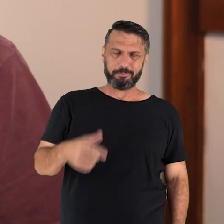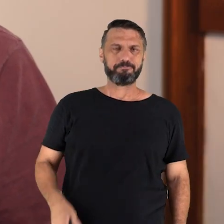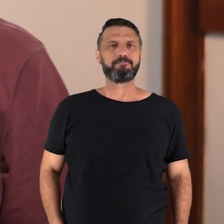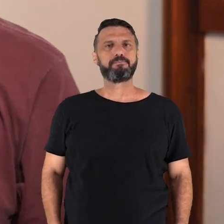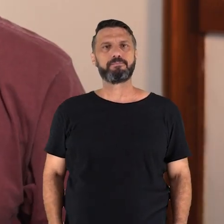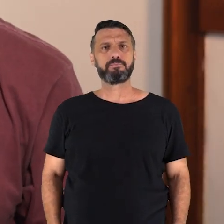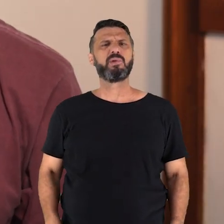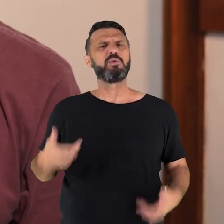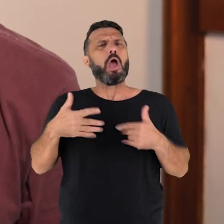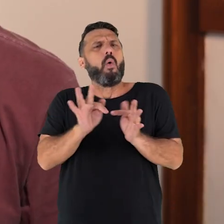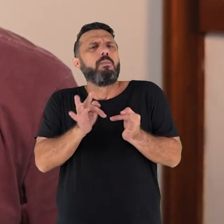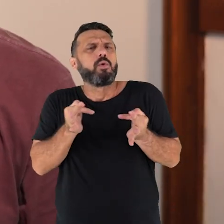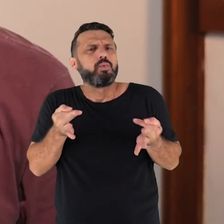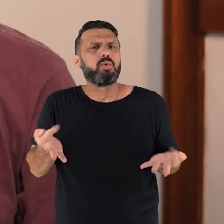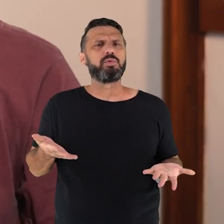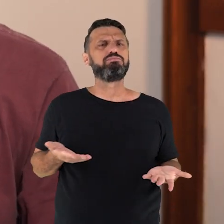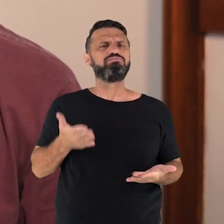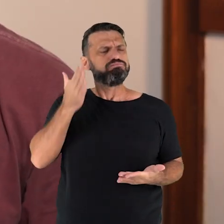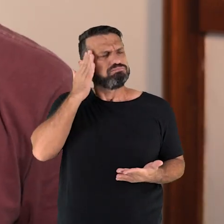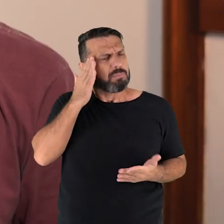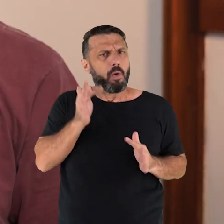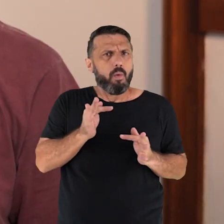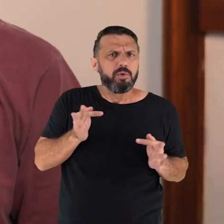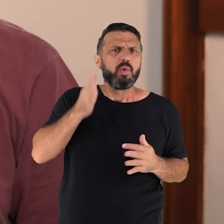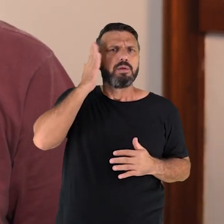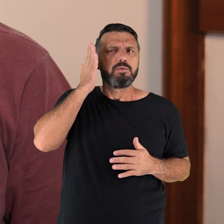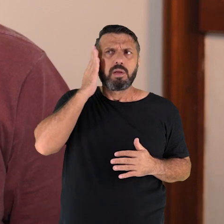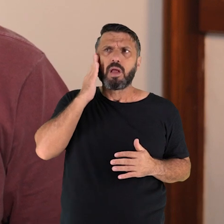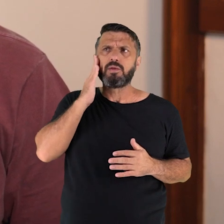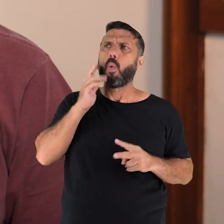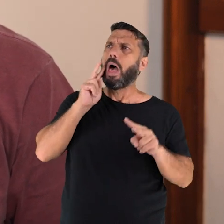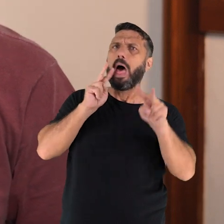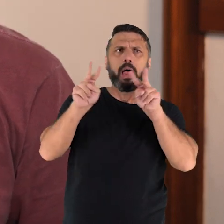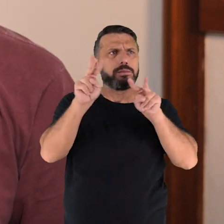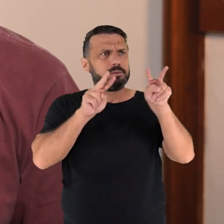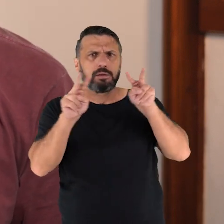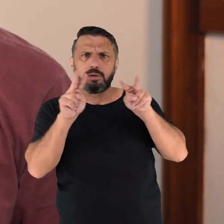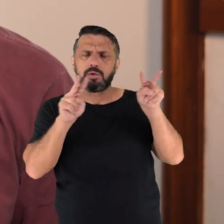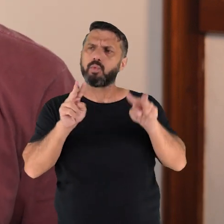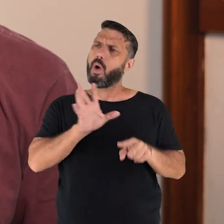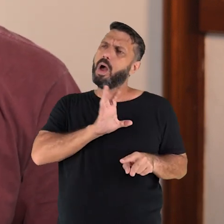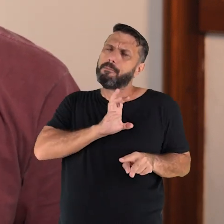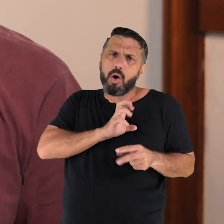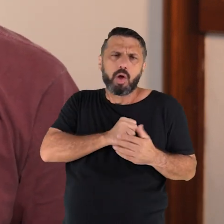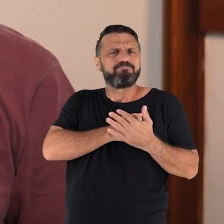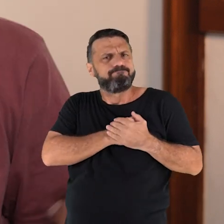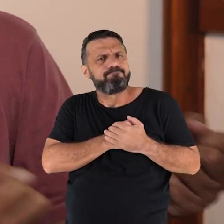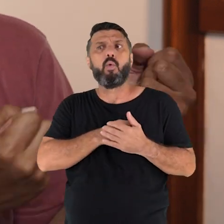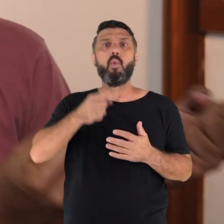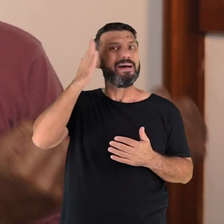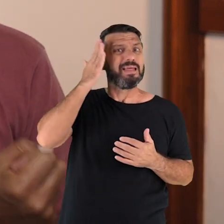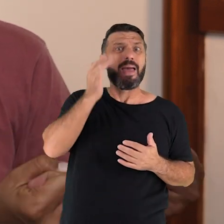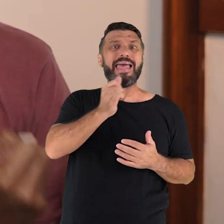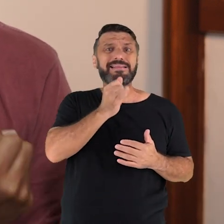temos. Chegar com humildade, chegar com o pé no chão, chegar com escuta ativa e atenta e amorosa,